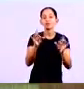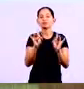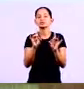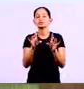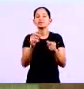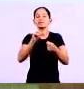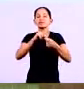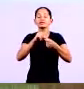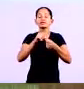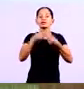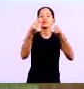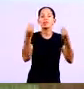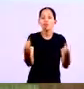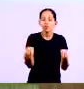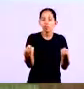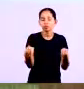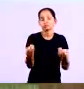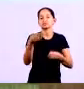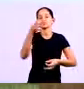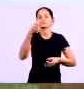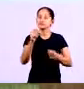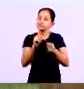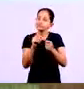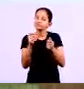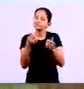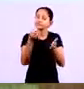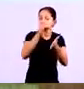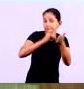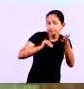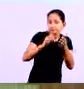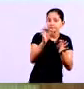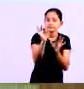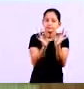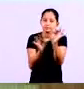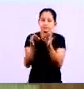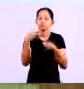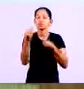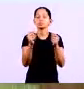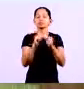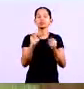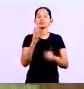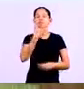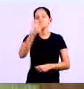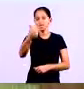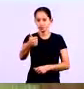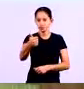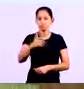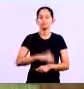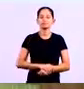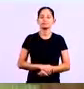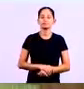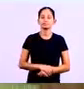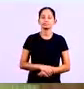assim, da tributação, nós vamos tentar expor para você da melhor forma de fazer isso.